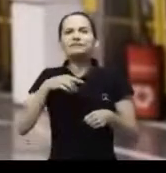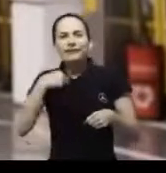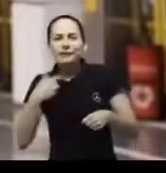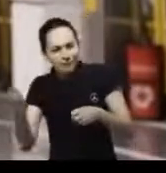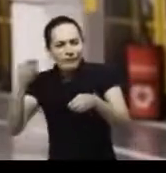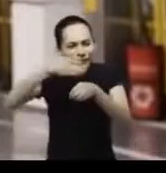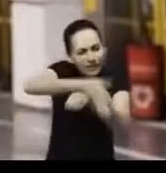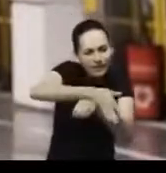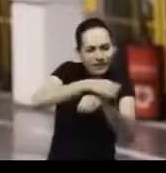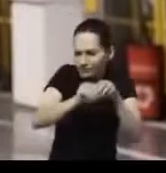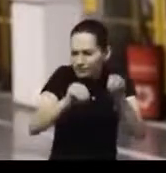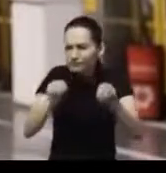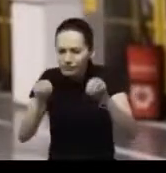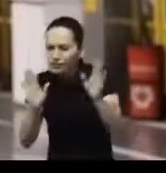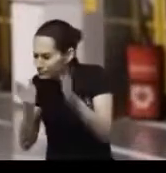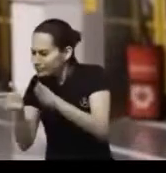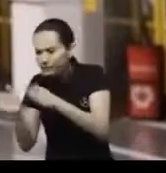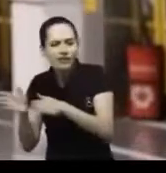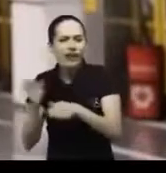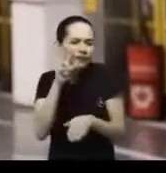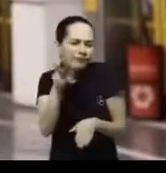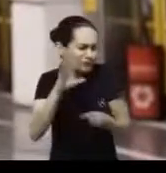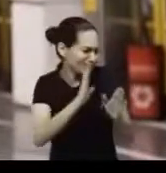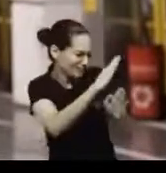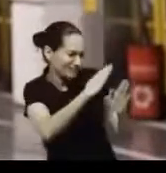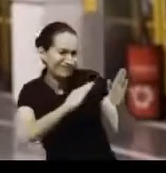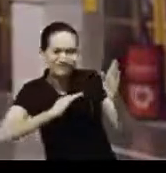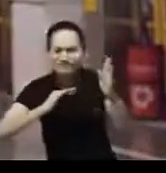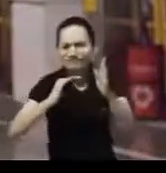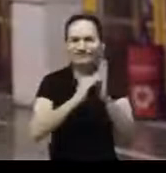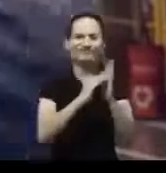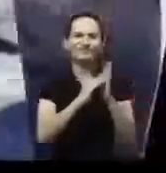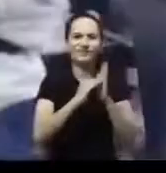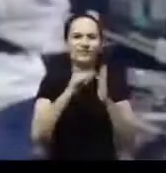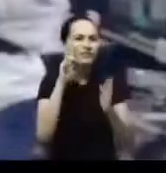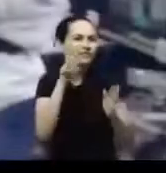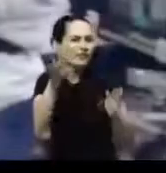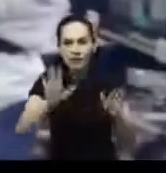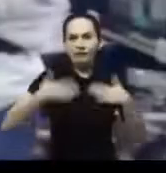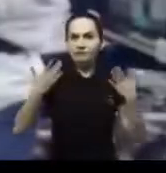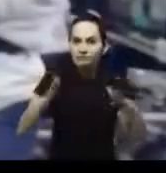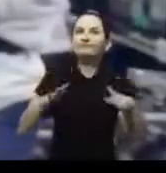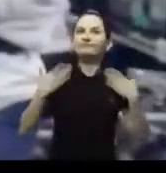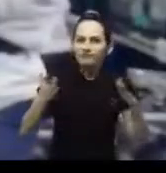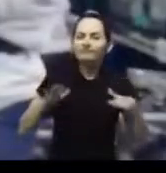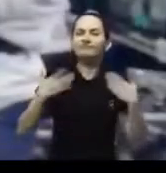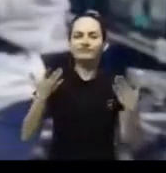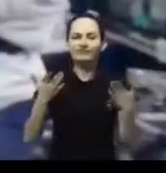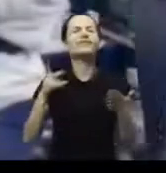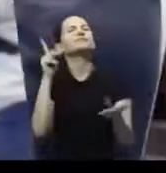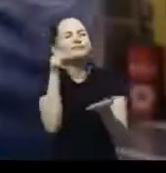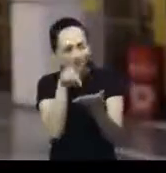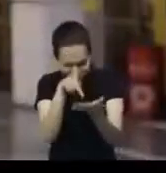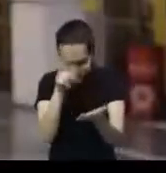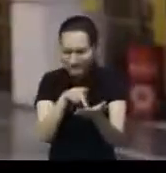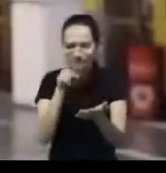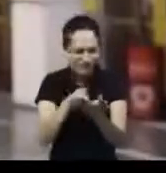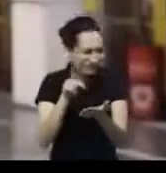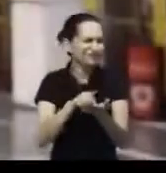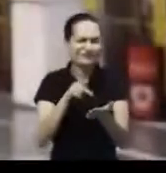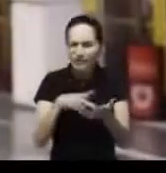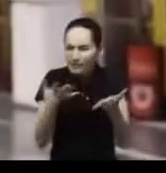quando eu vim para produção para linha e vi tudo como é que era eu fiquei muito mais empolgada mas eu realmente foi muito